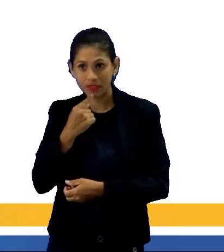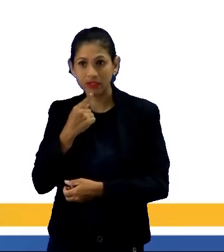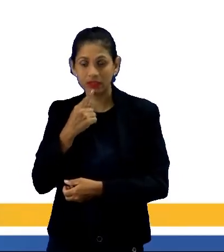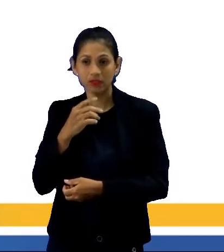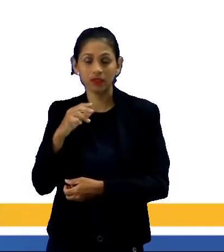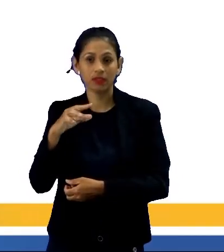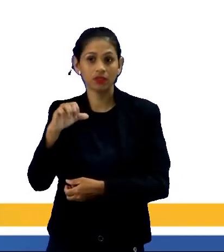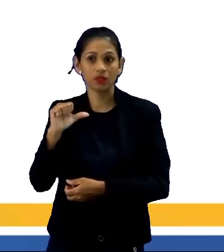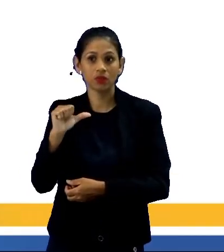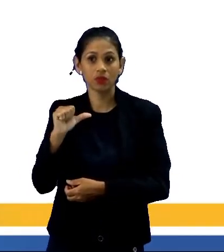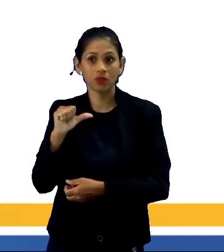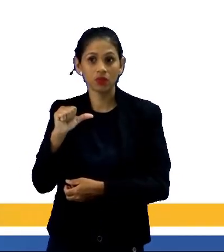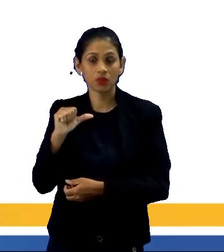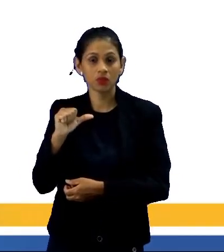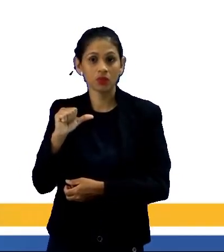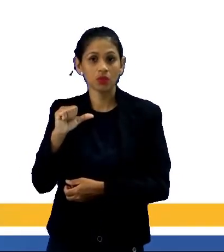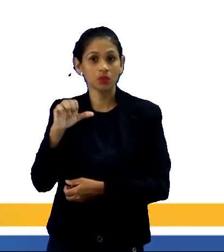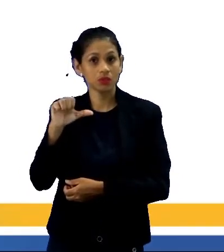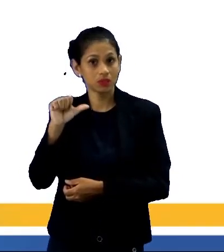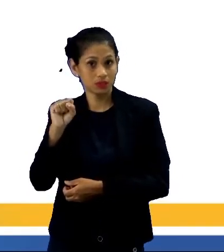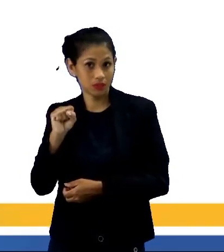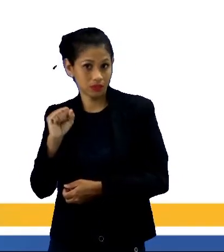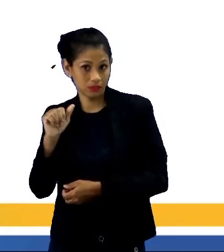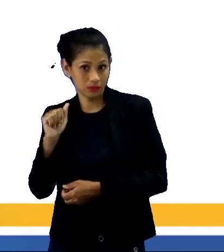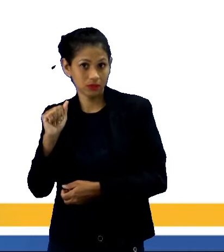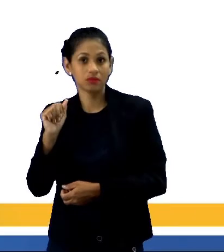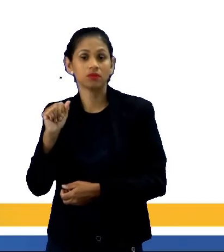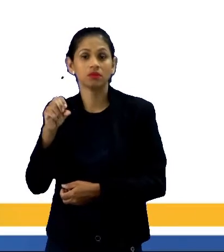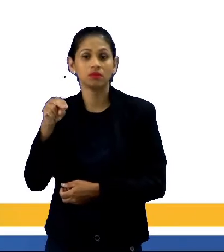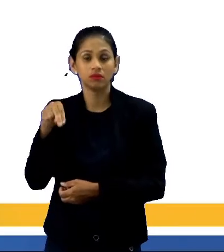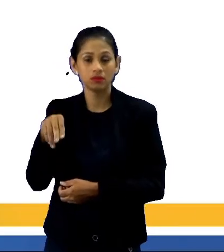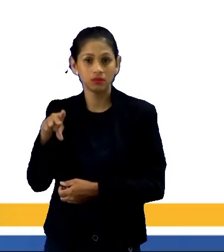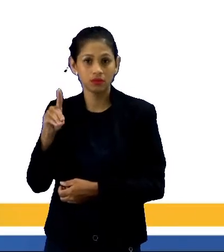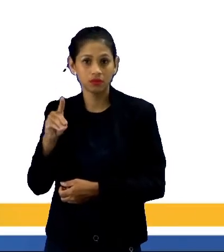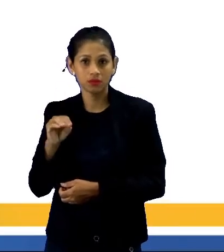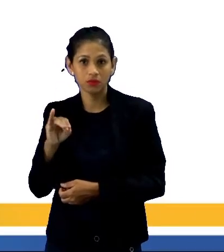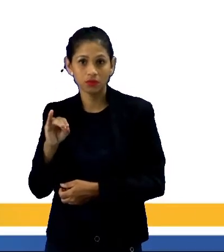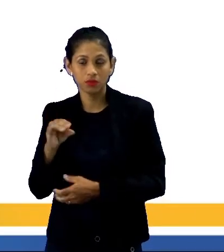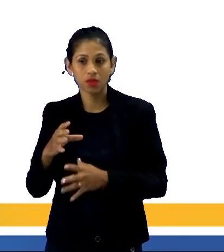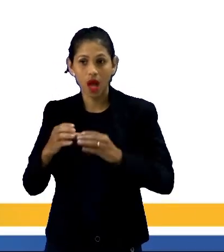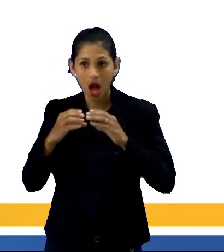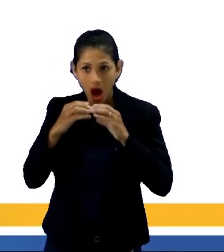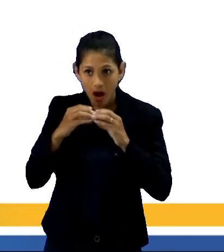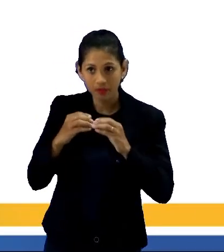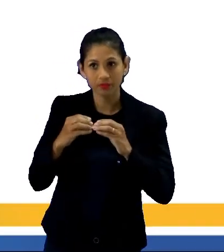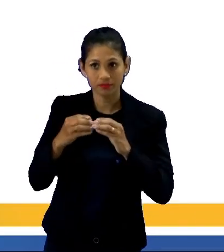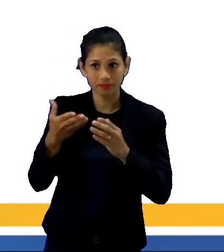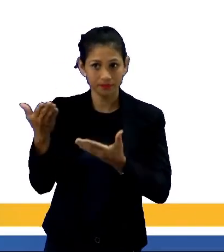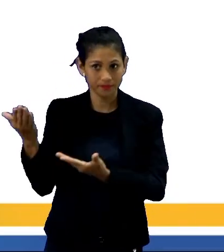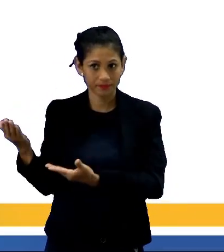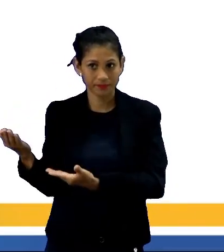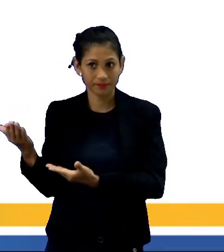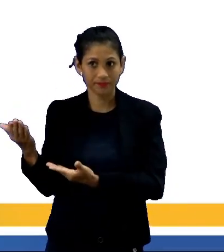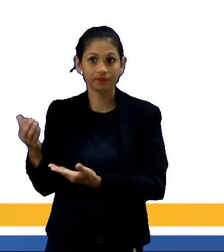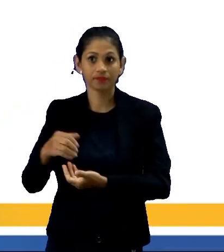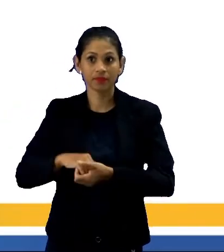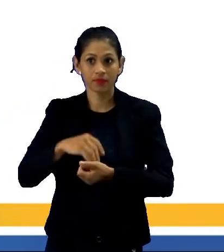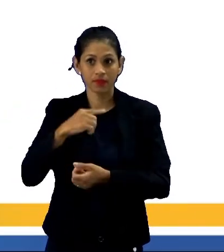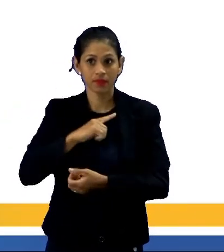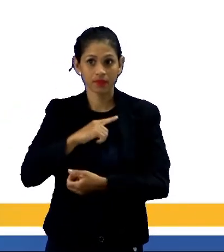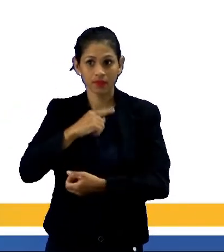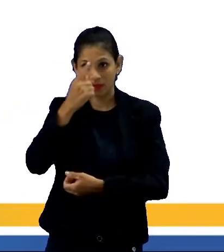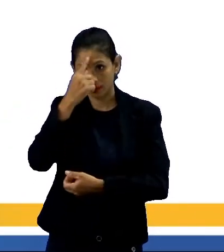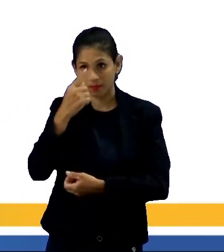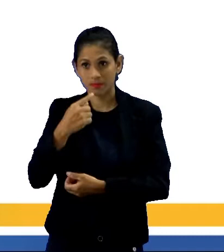aponta. Essas 3 imagens, no anúncio publicitário, chamamos de imagem significativa. Elemento muito importante